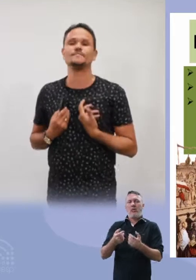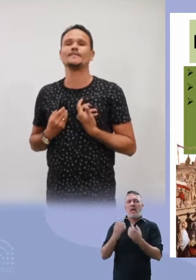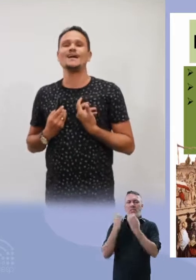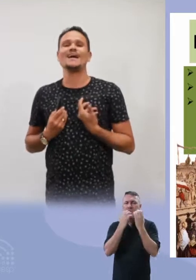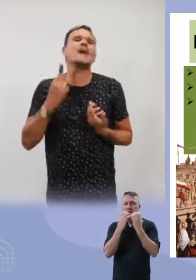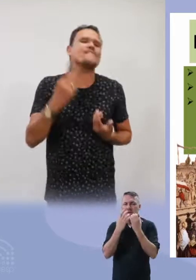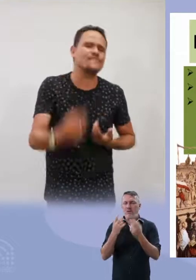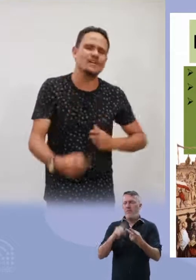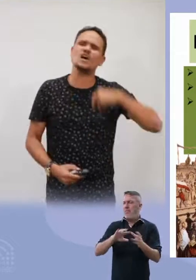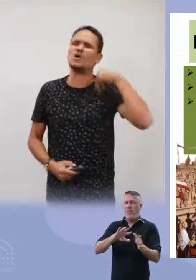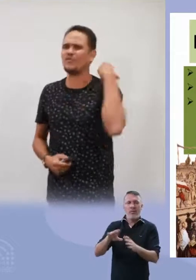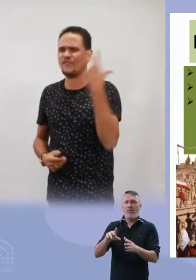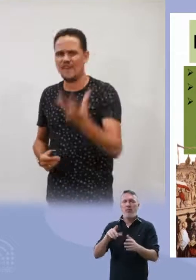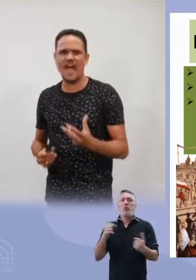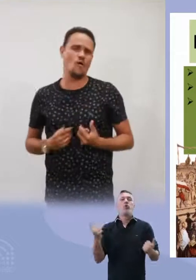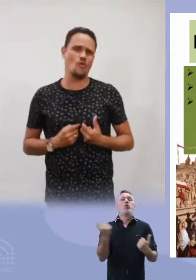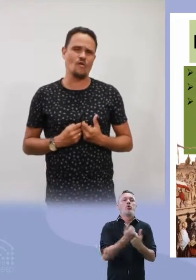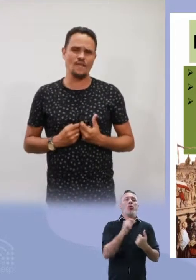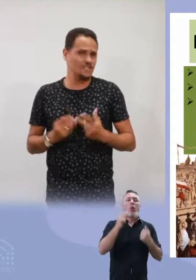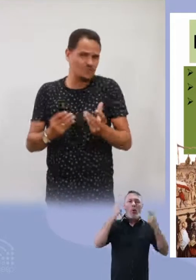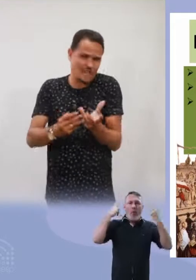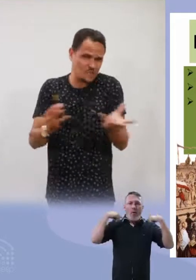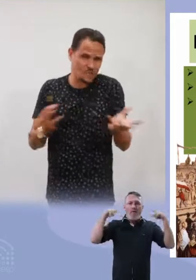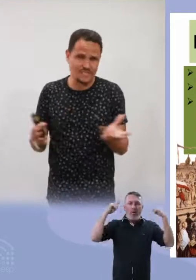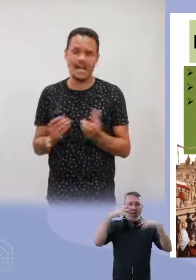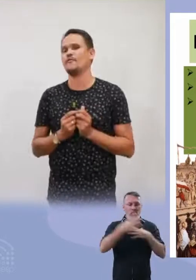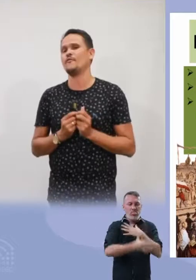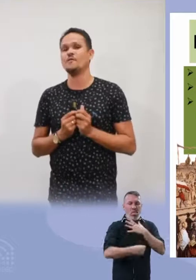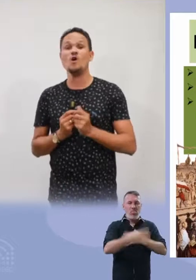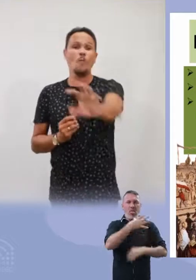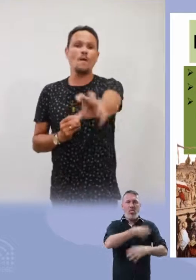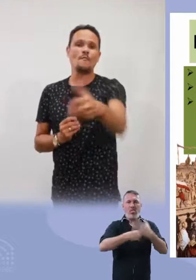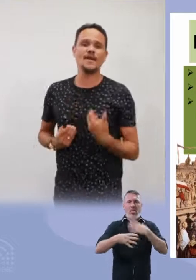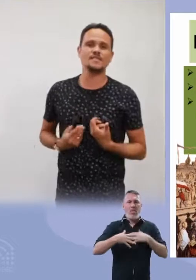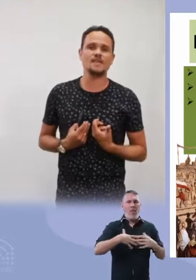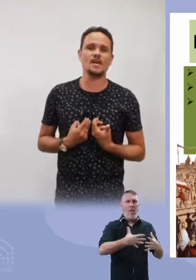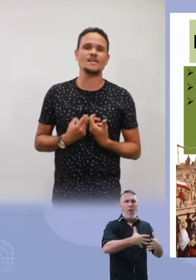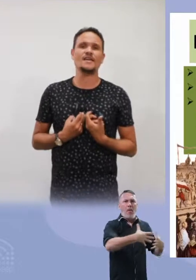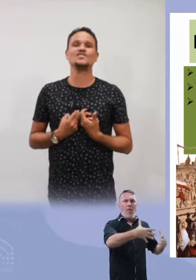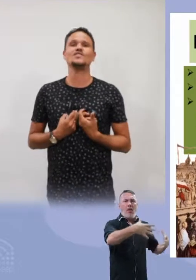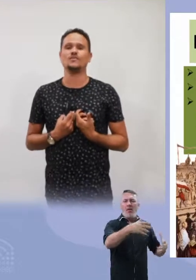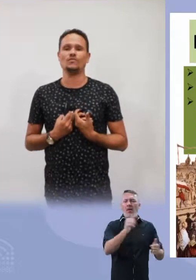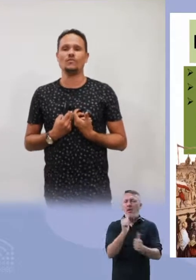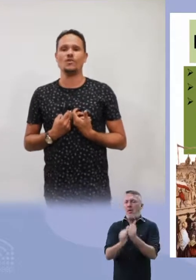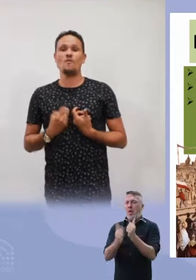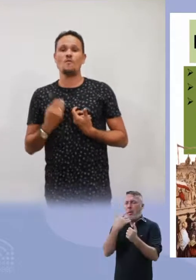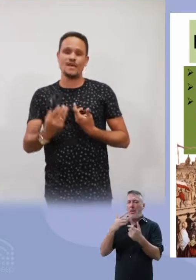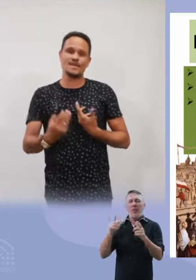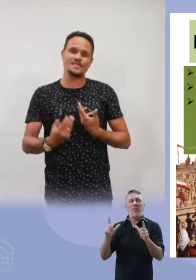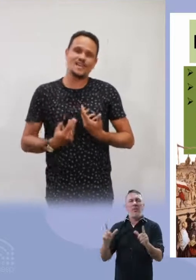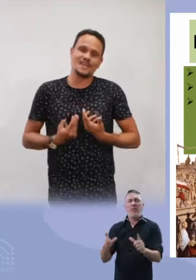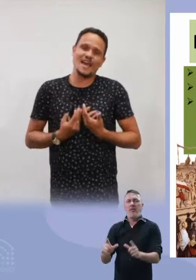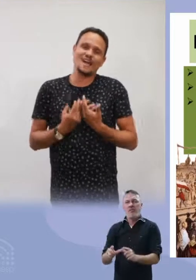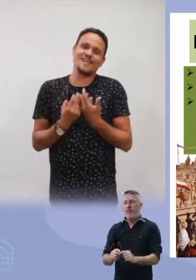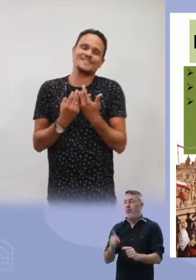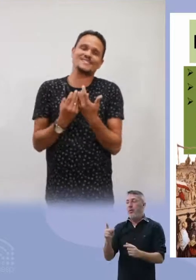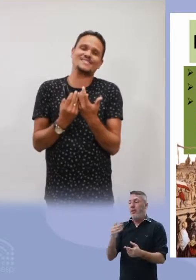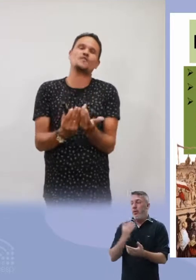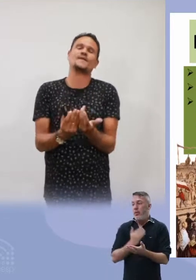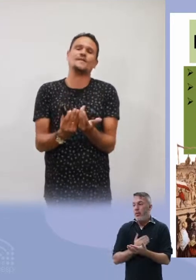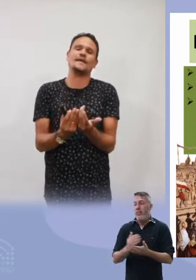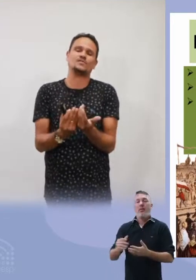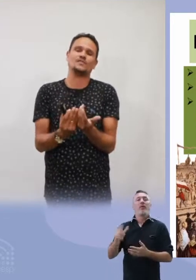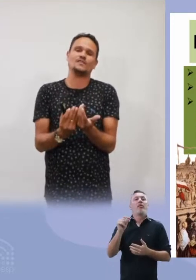matéria-prima. Carvão, ferro, isso é indispensável. Uma burguesia que quer dinheiro. Uma burguesia que quer